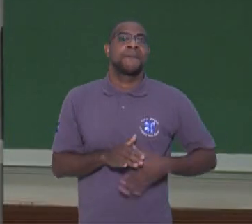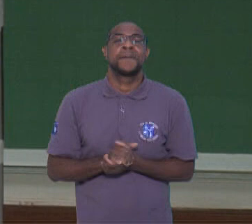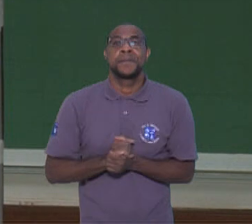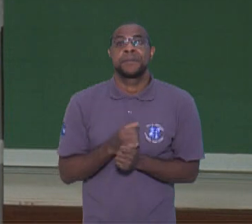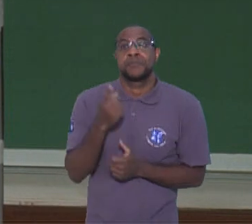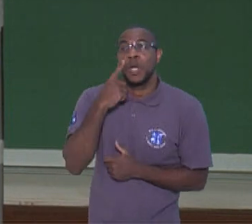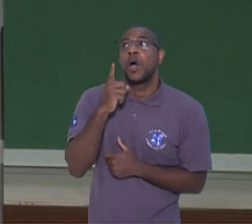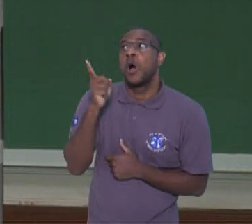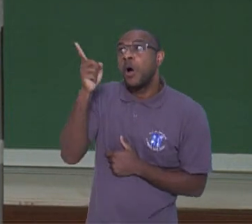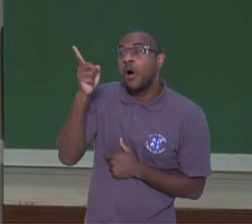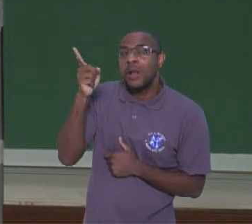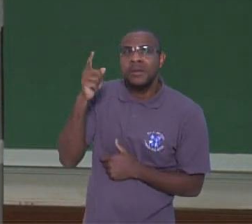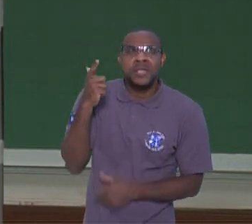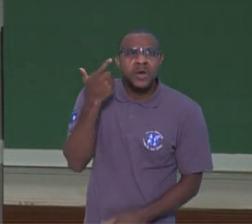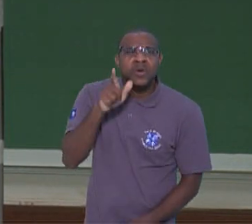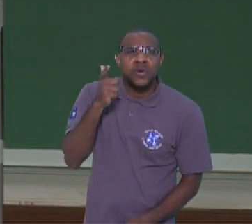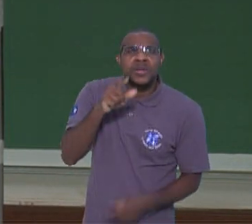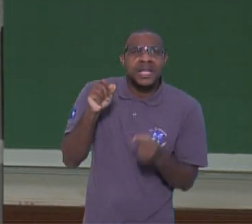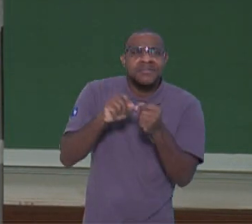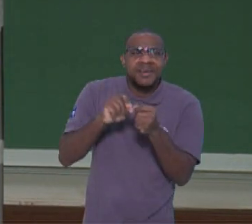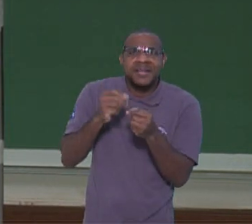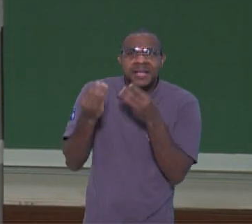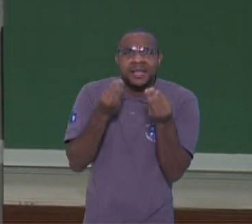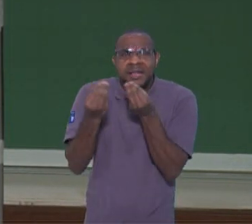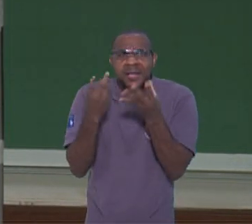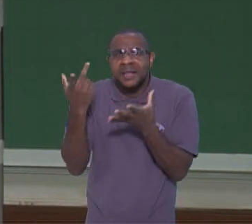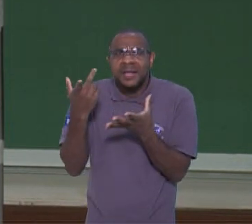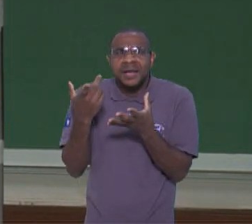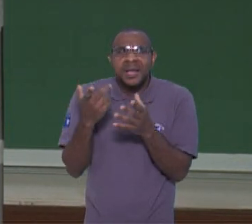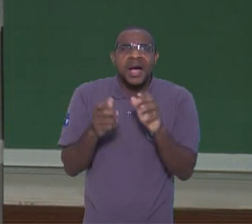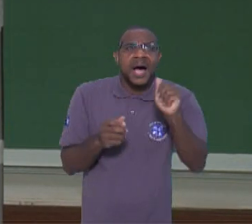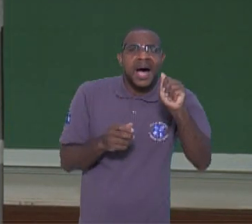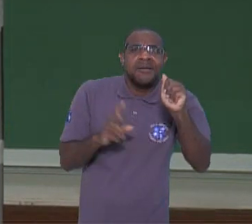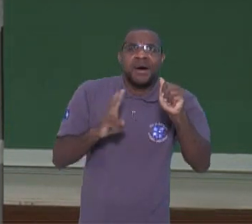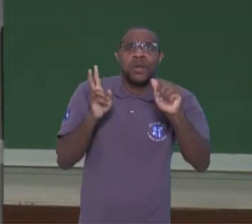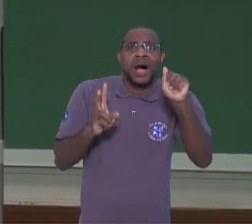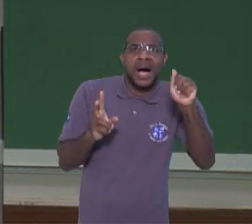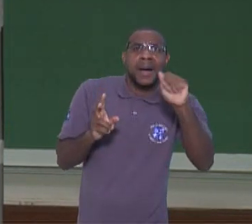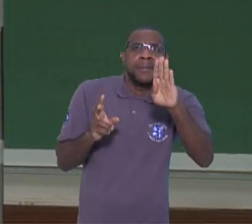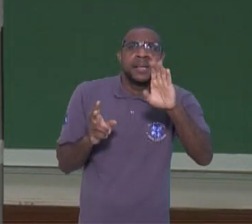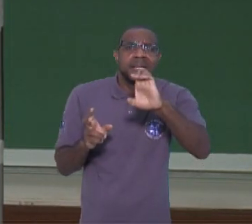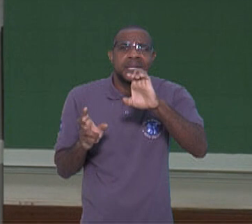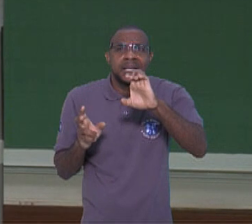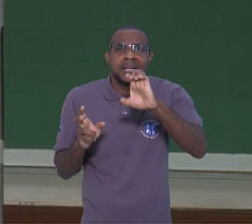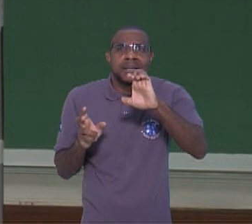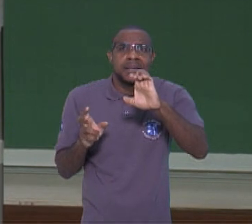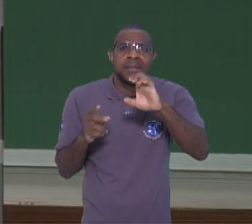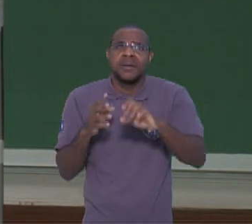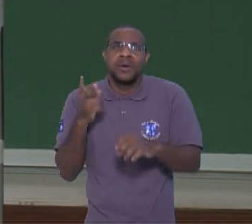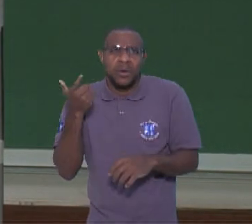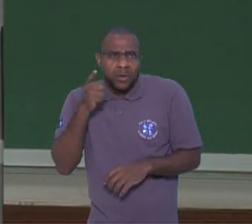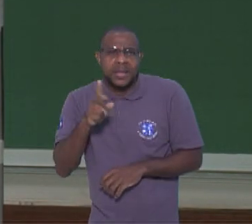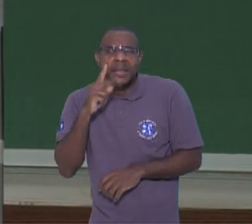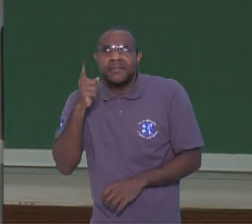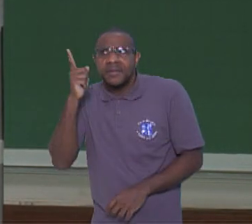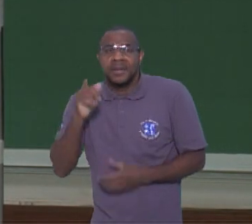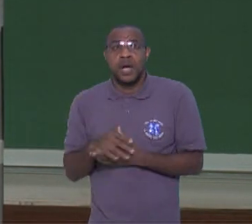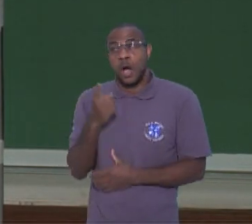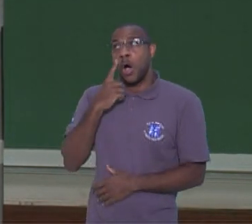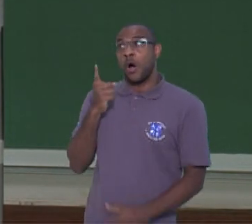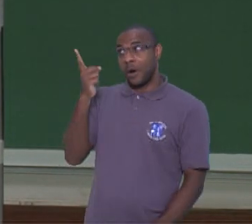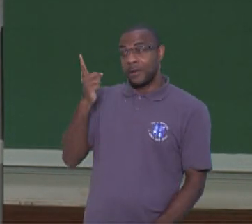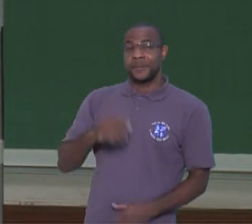aí? Você consegue saber quem é o valor de A, B e C? Vamos lá? Olha